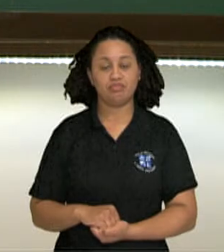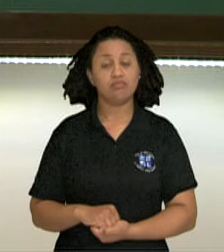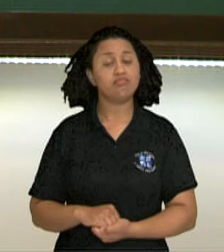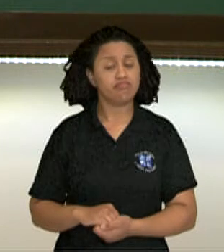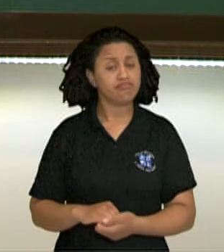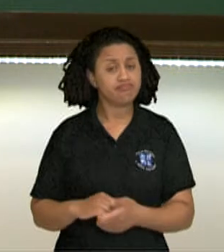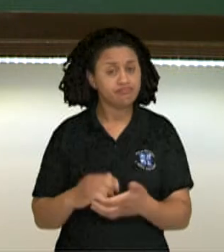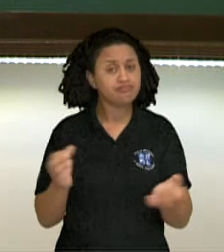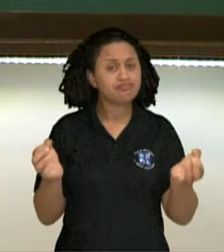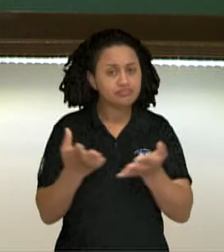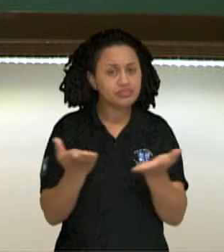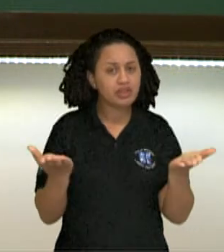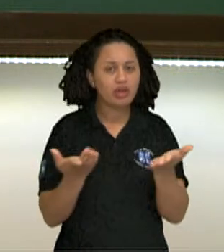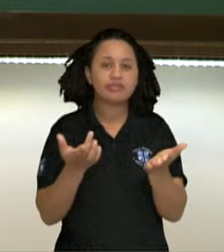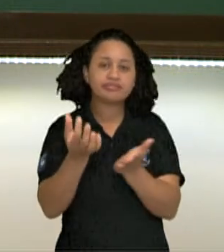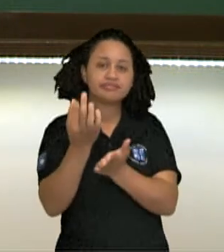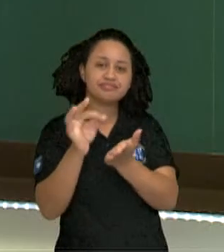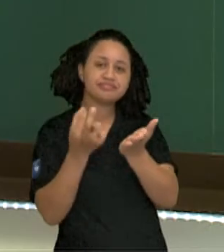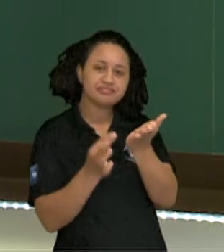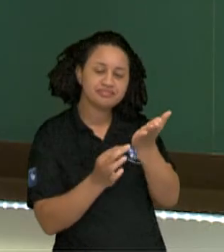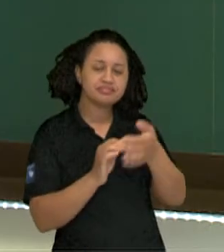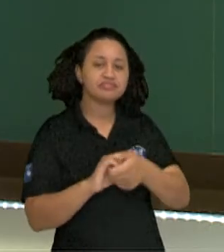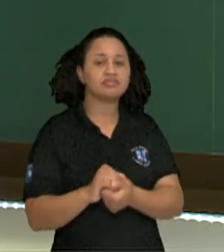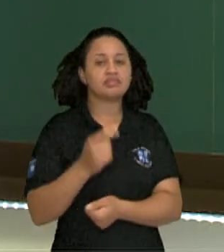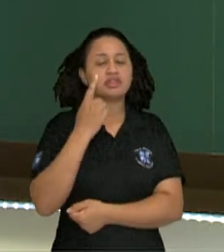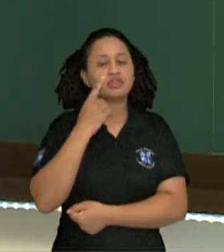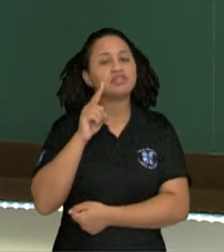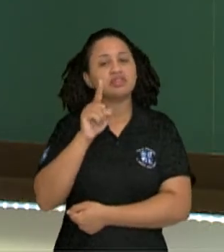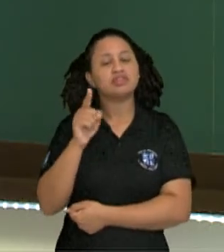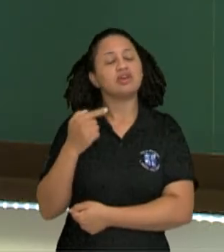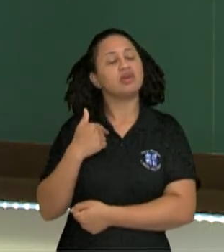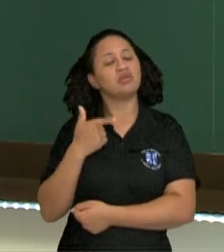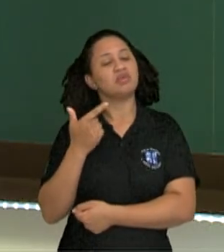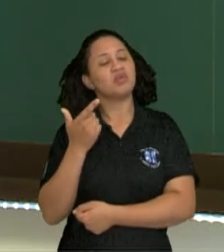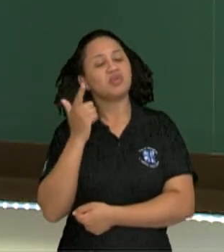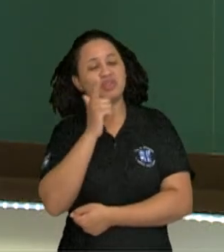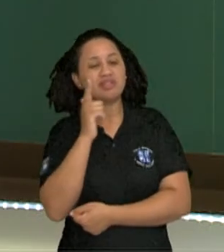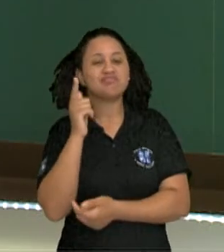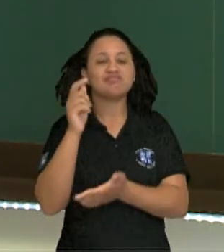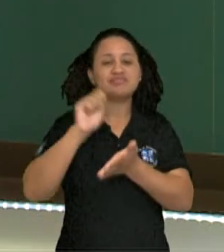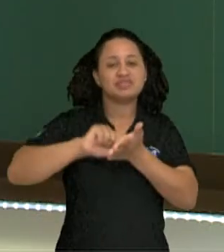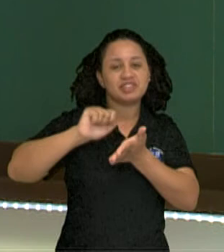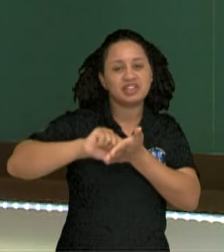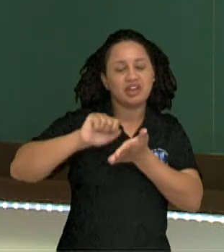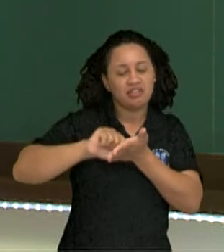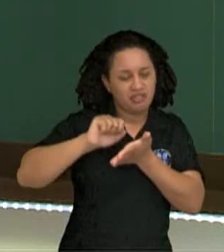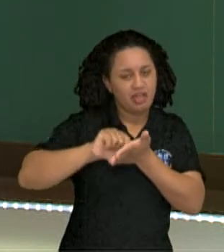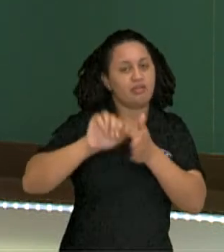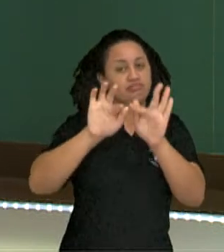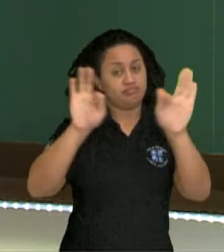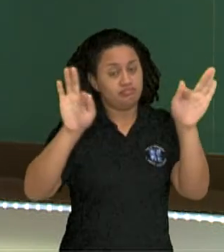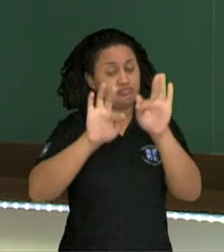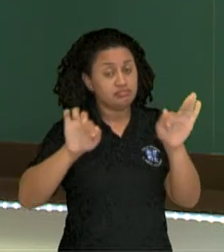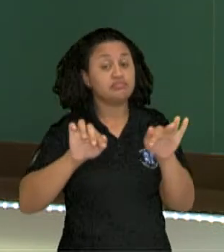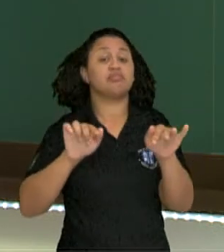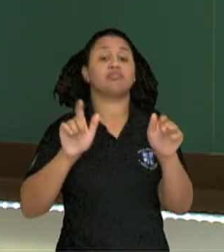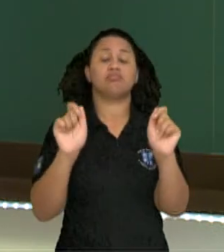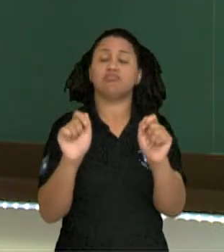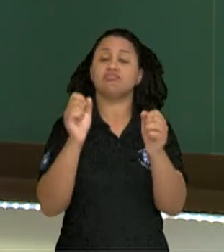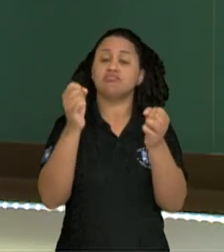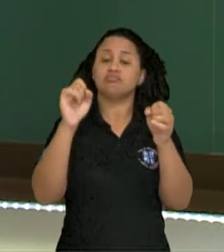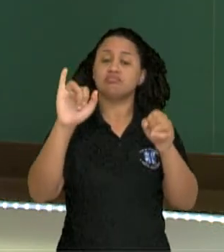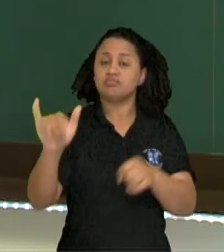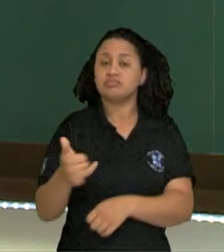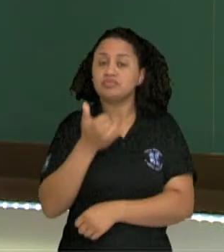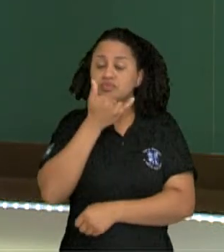Listo? Vamos a corrigir? Vamos ver aí se você estava hoje inspirado, conseguiu escrever algo que se